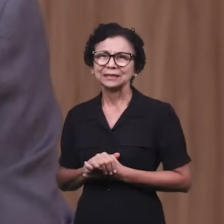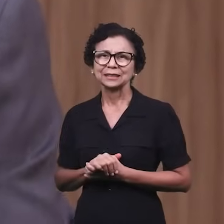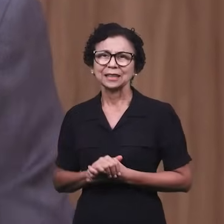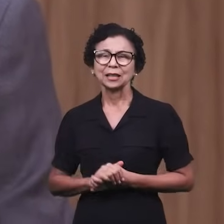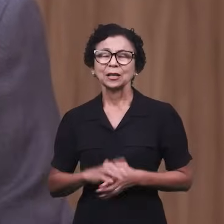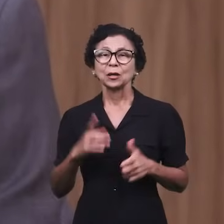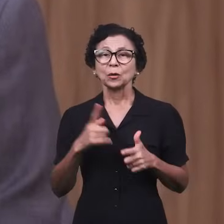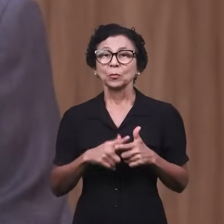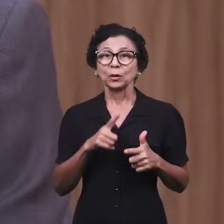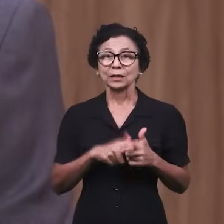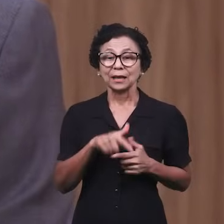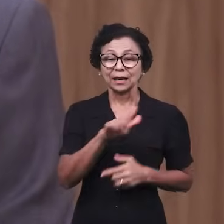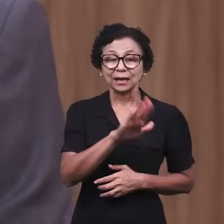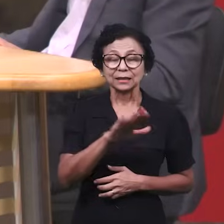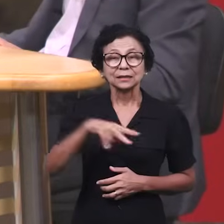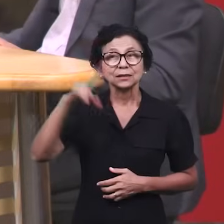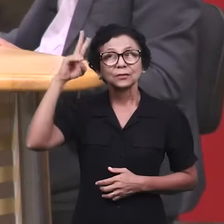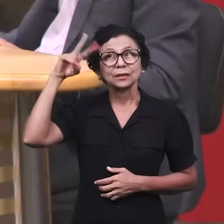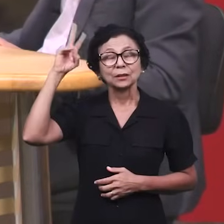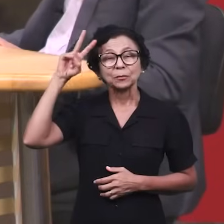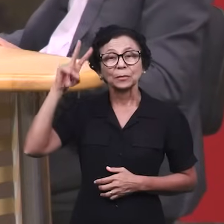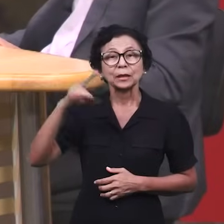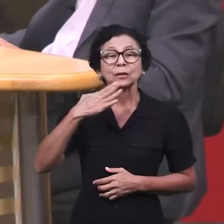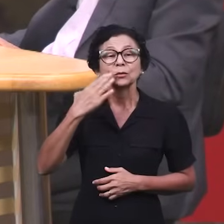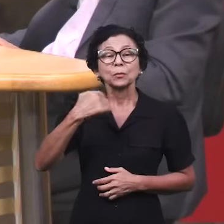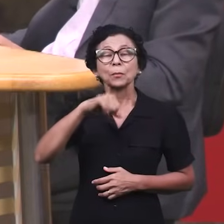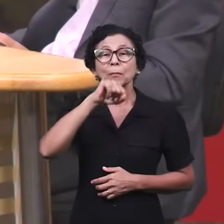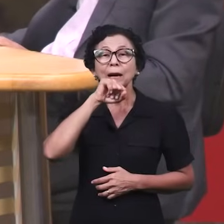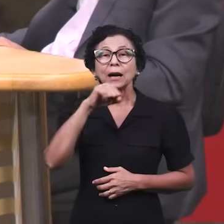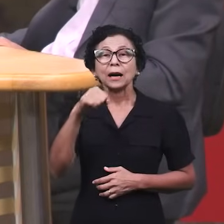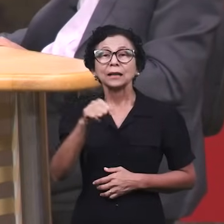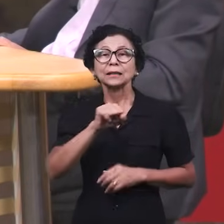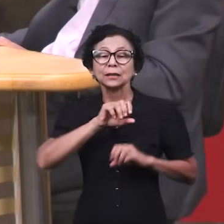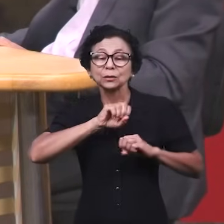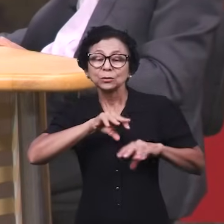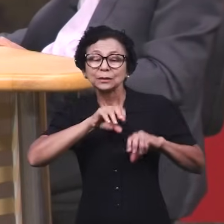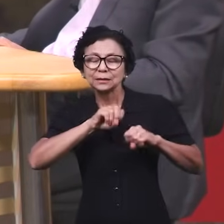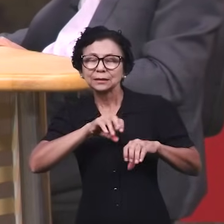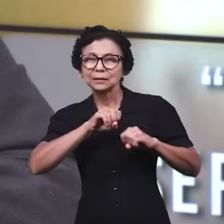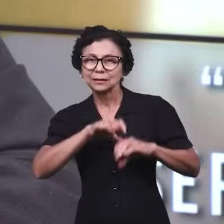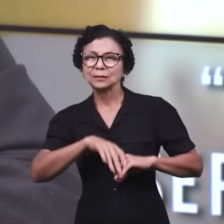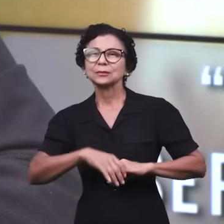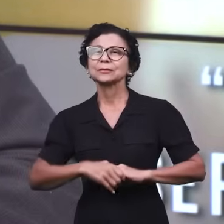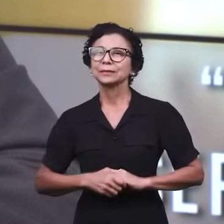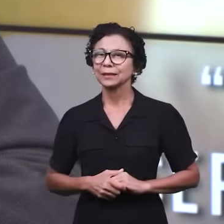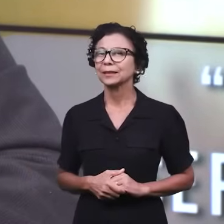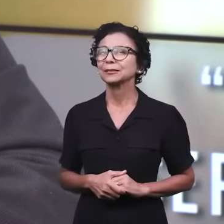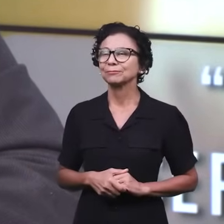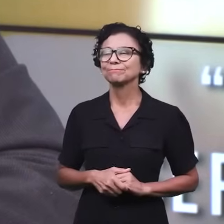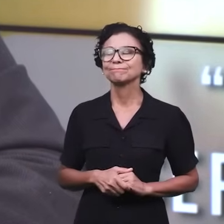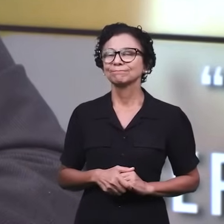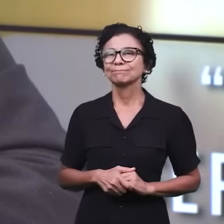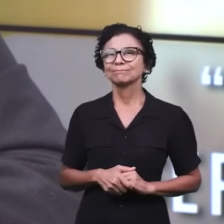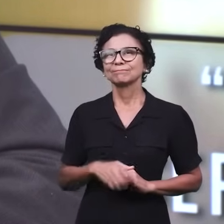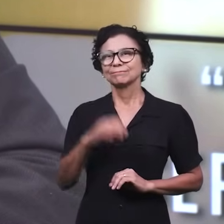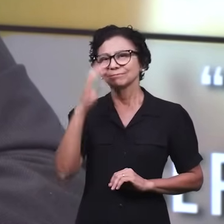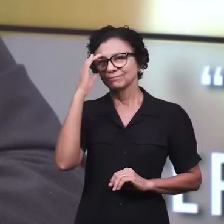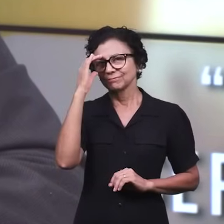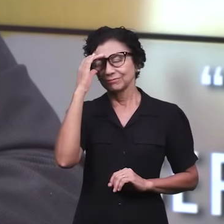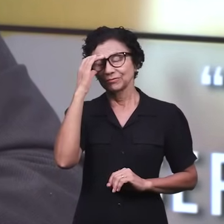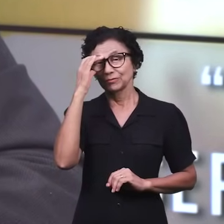enraizada no coração deles né aí entra a doutrina né que é tão enfatizada na escola vi dominical que tem falado